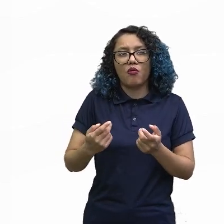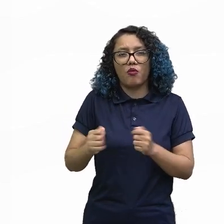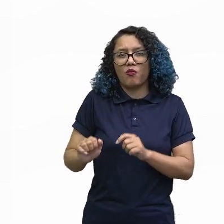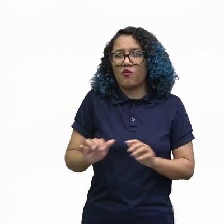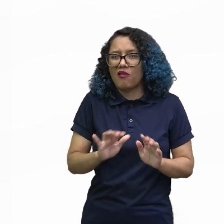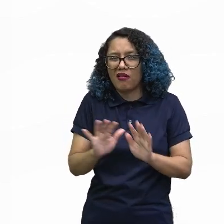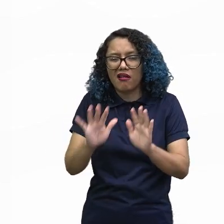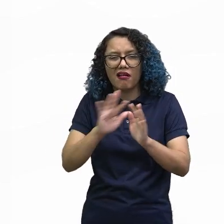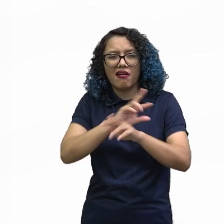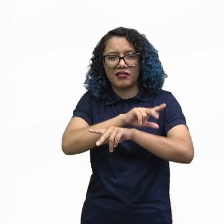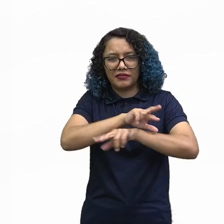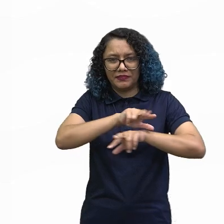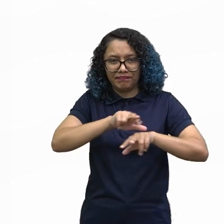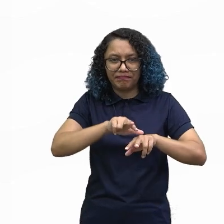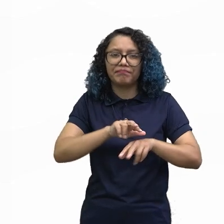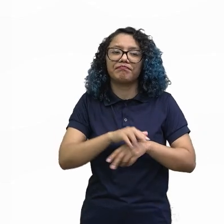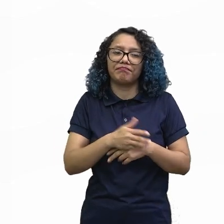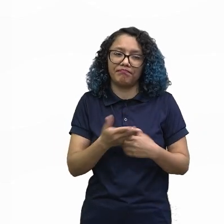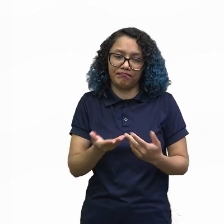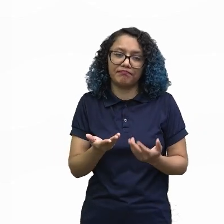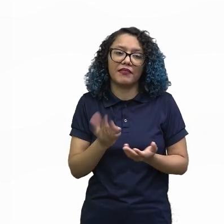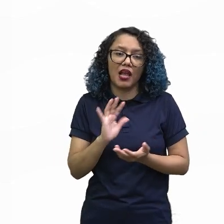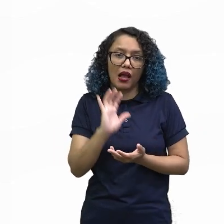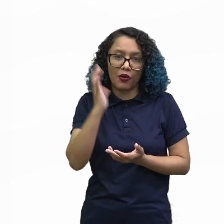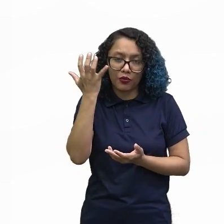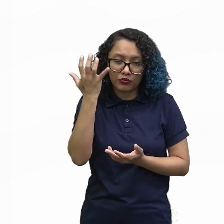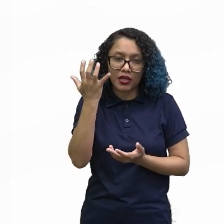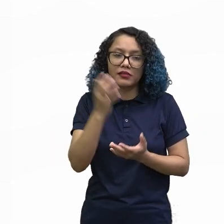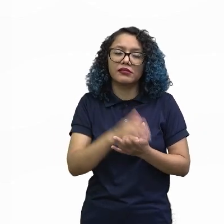assim sucessivamente, né? Com esses